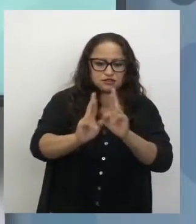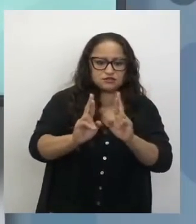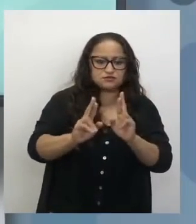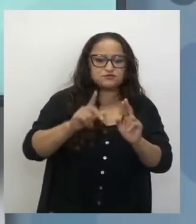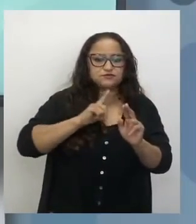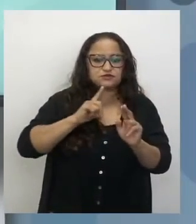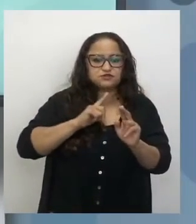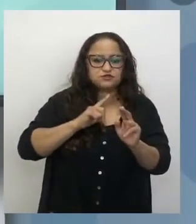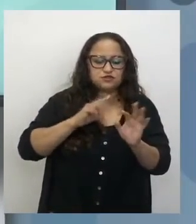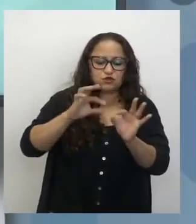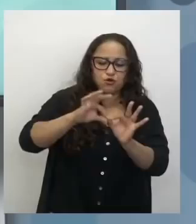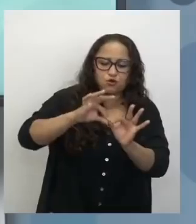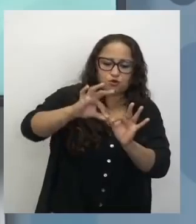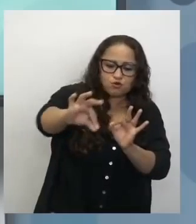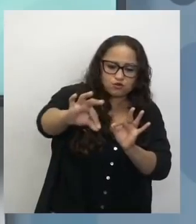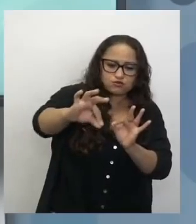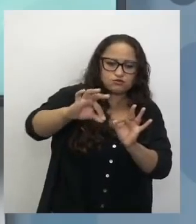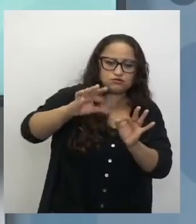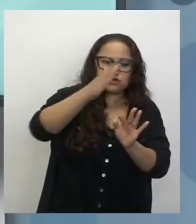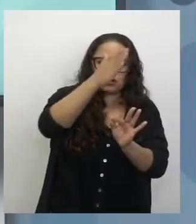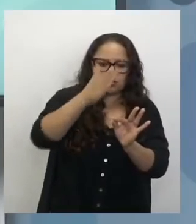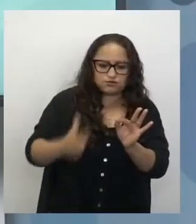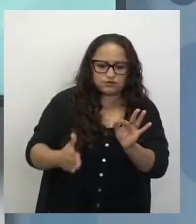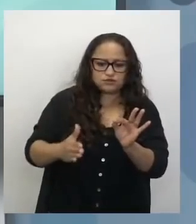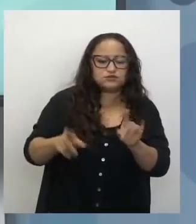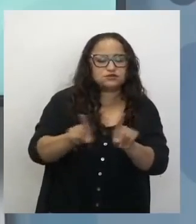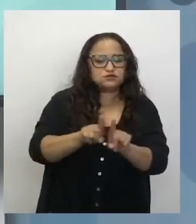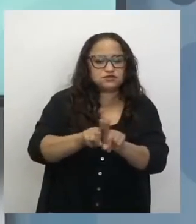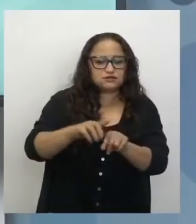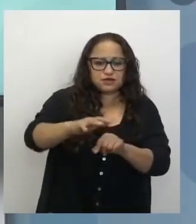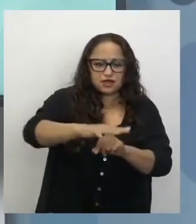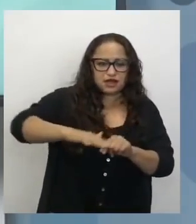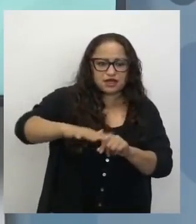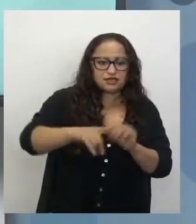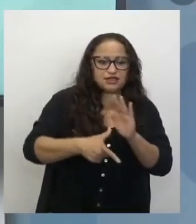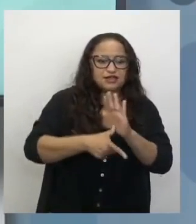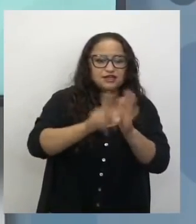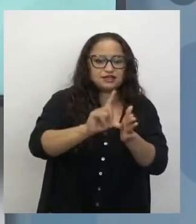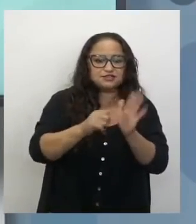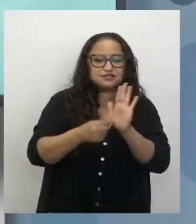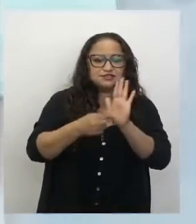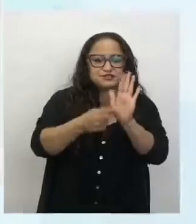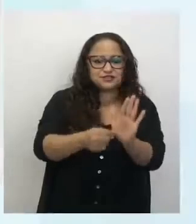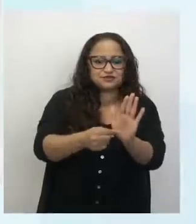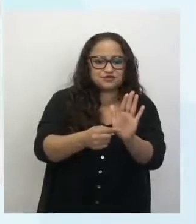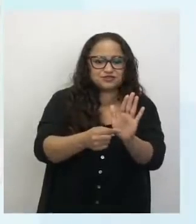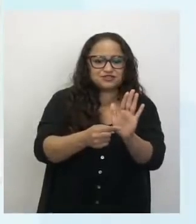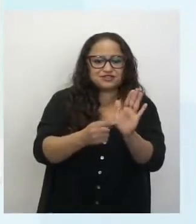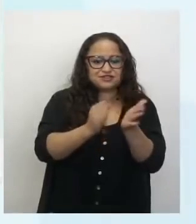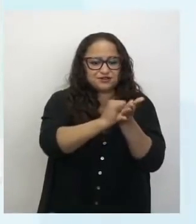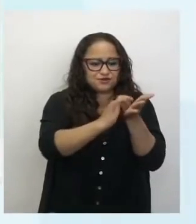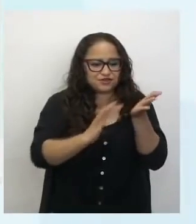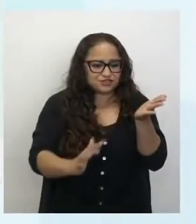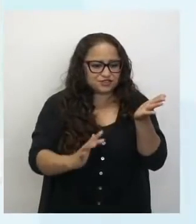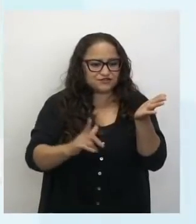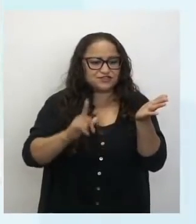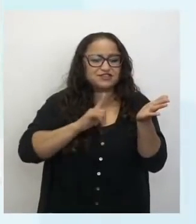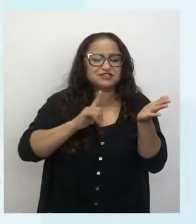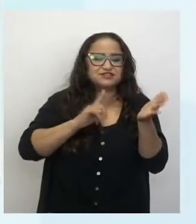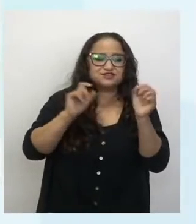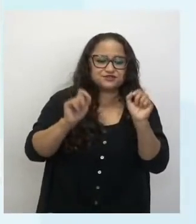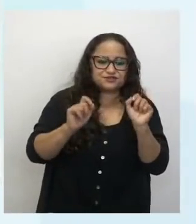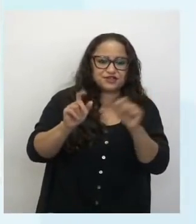lado, o perímetro e a área, combinado? Então, olha lá, antes disso eu quero mostrar aqui uma tarefinha do Gustavo